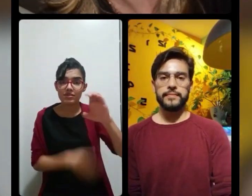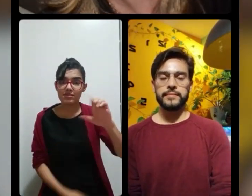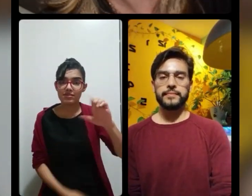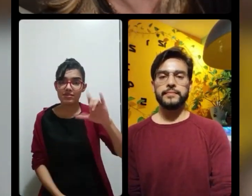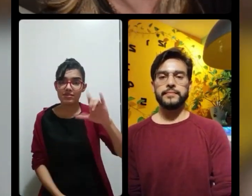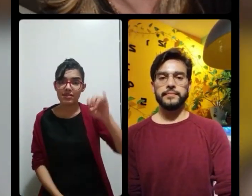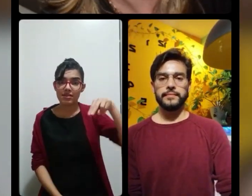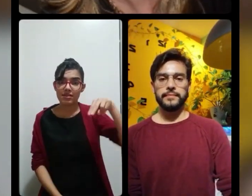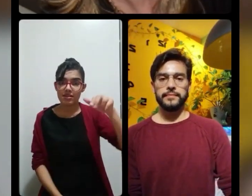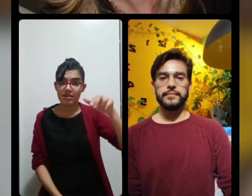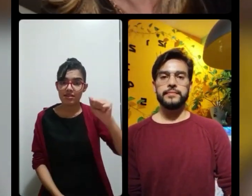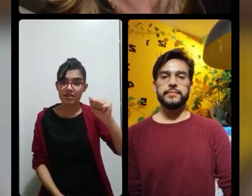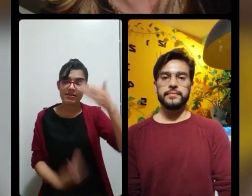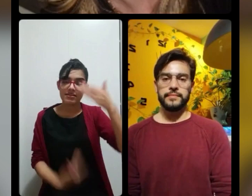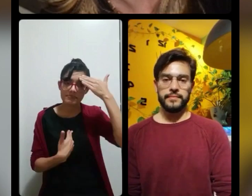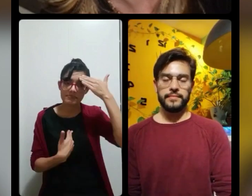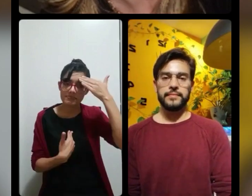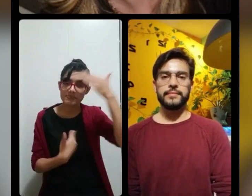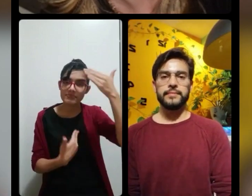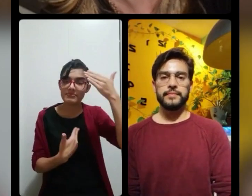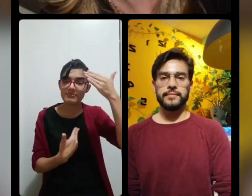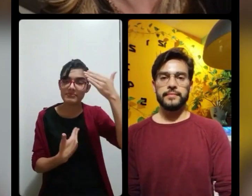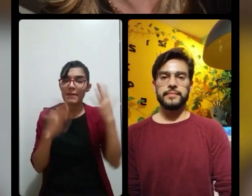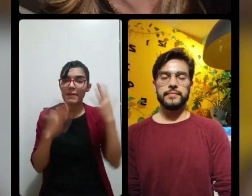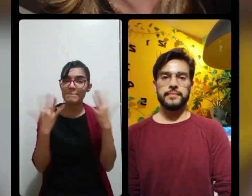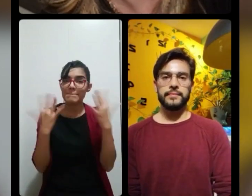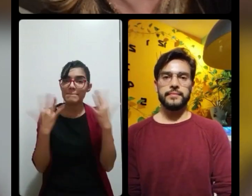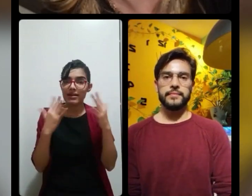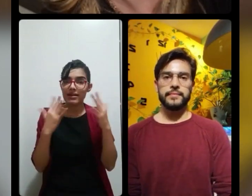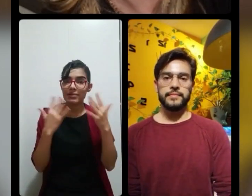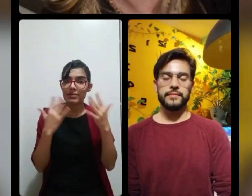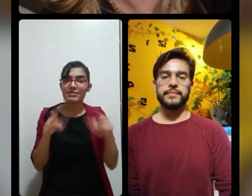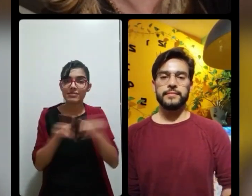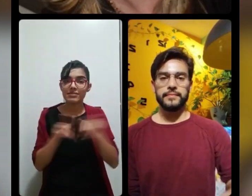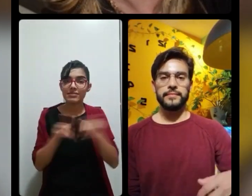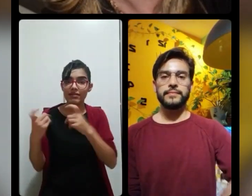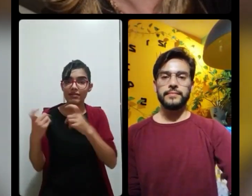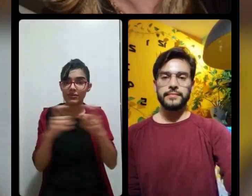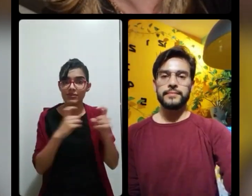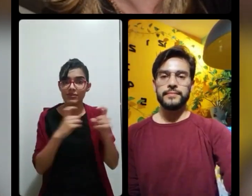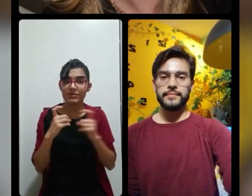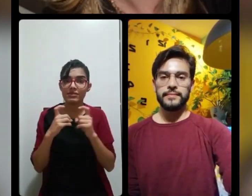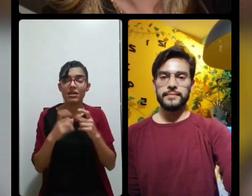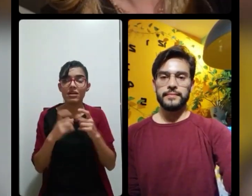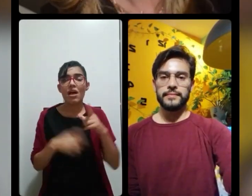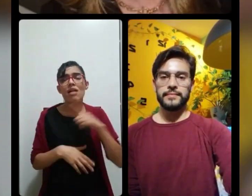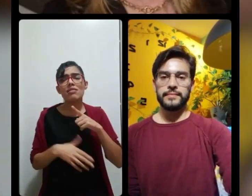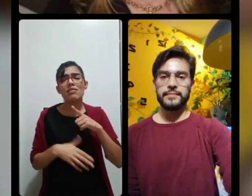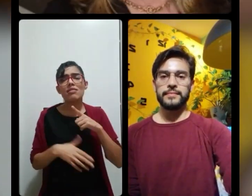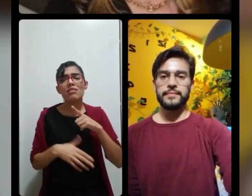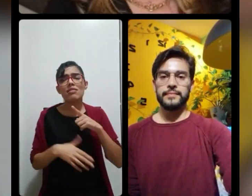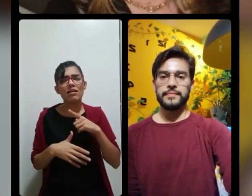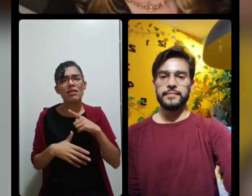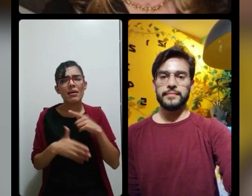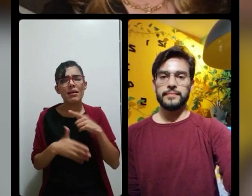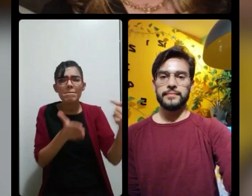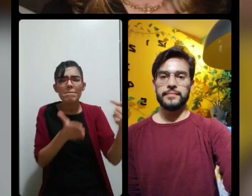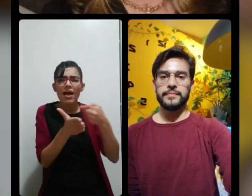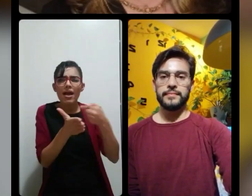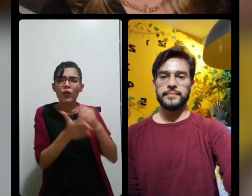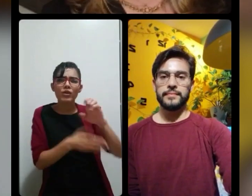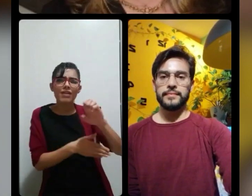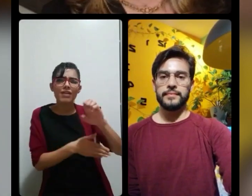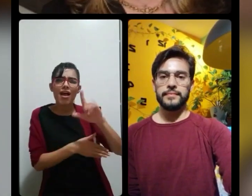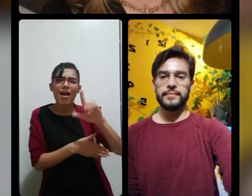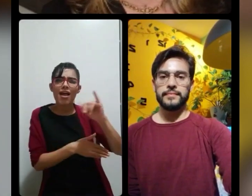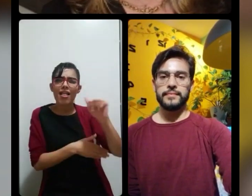parabenizando pela discussão. Tem mais uma pergunta aqui de Elias Paulino, mas infelizmente não vai dar muito tempo. Sheilinha está dizendo aqui